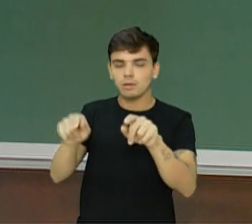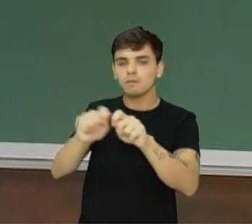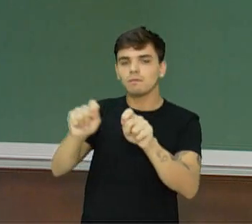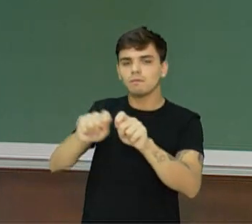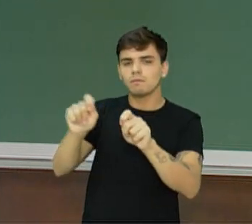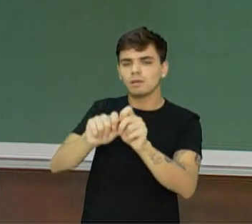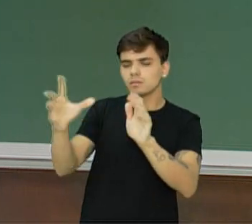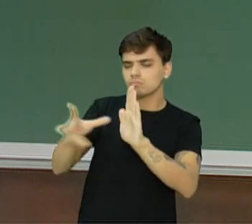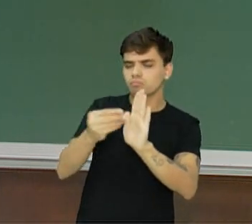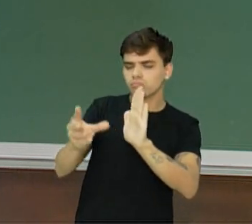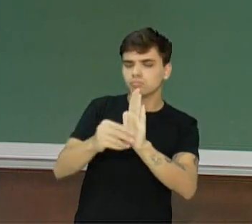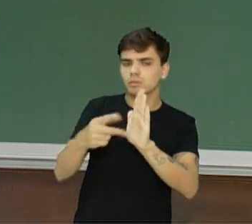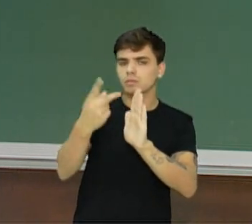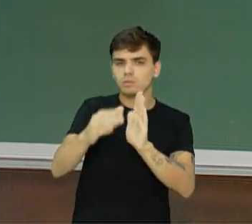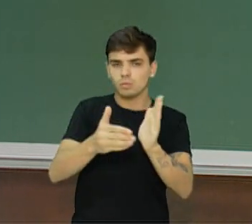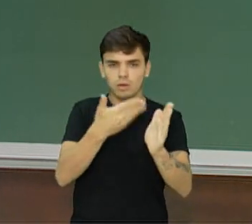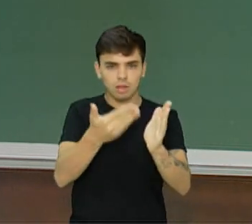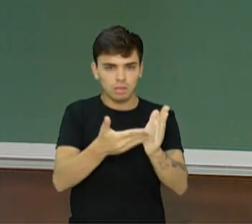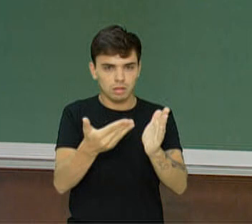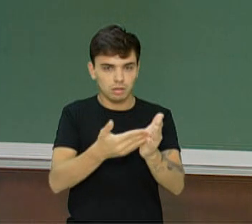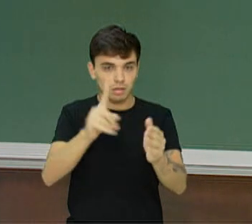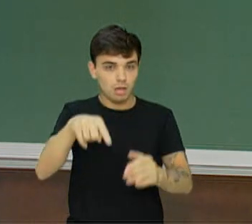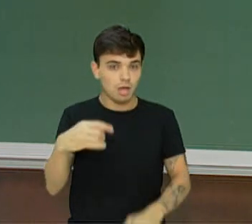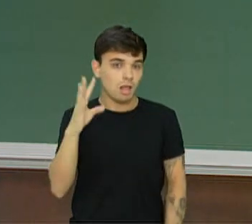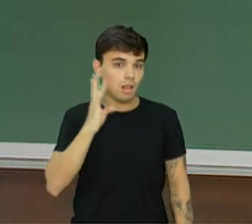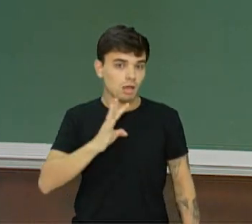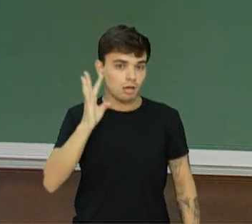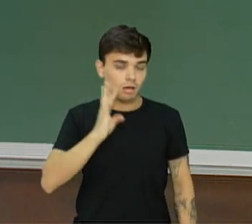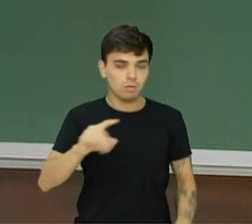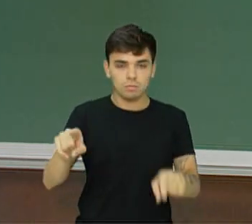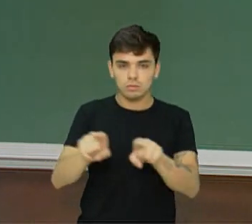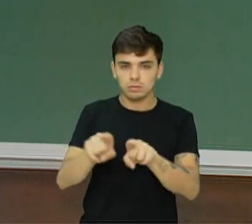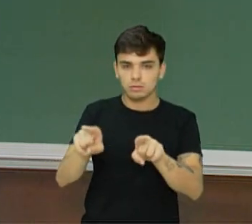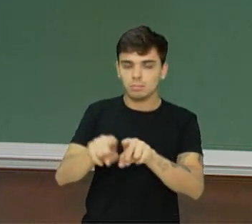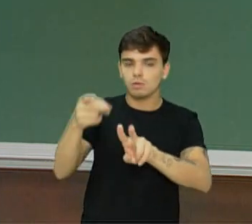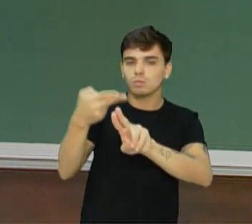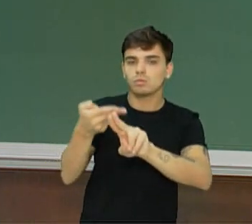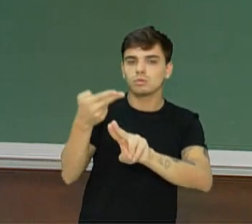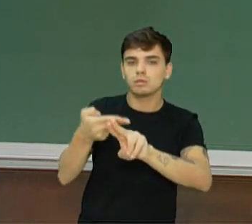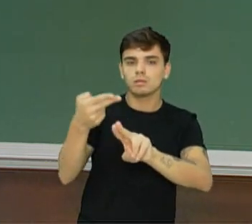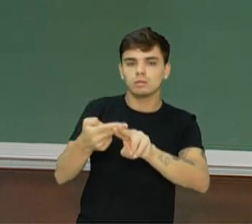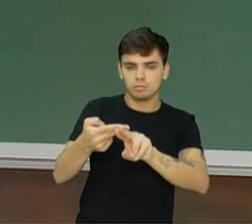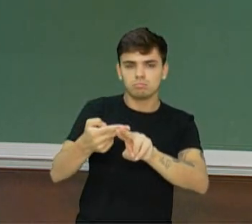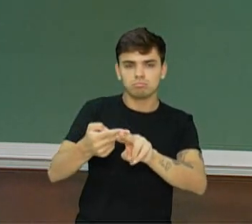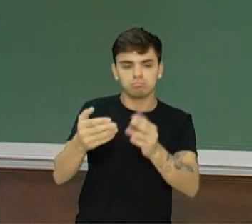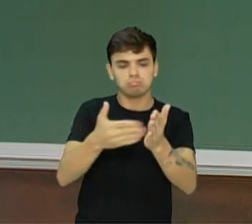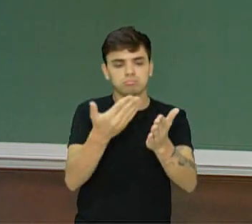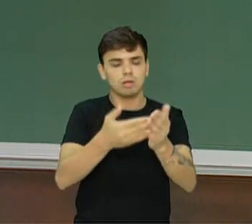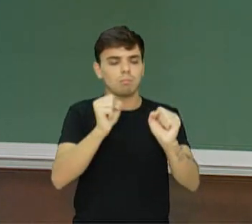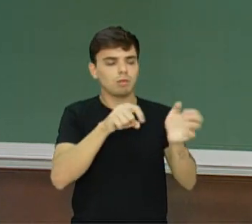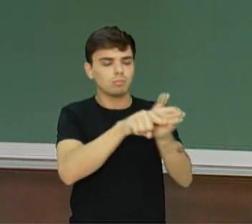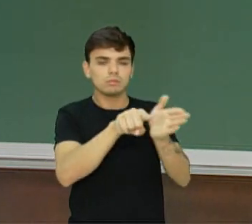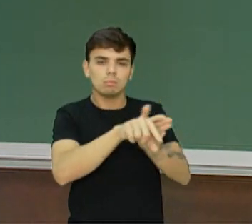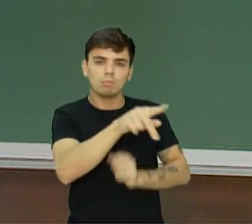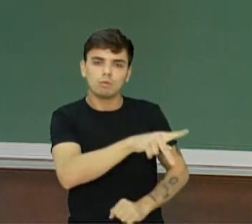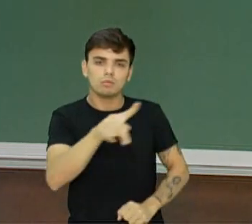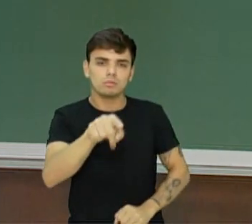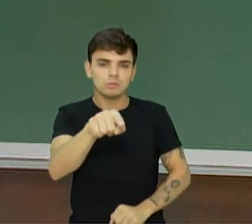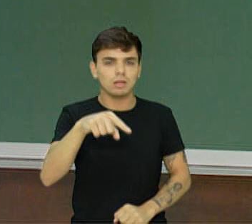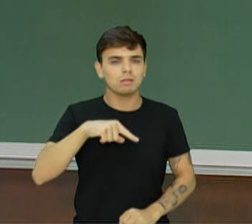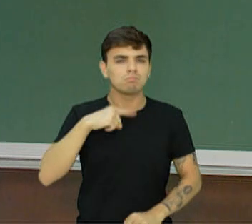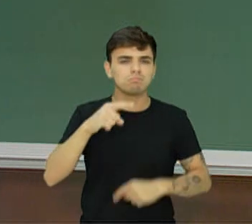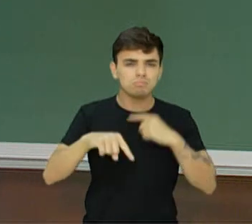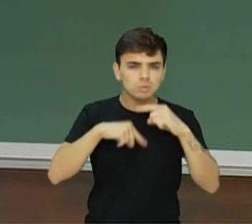Faça anotações aí no seu caderno, isso é muito legal, ok? Use o seu caderno, pergunte para o seu professor aquilo que você